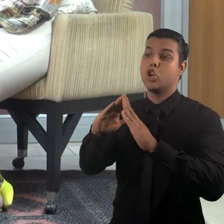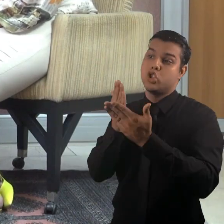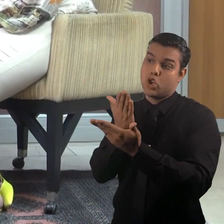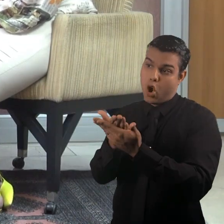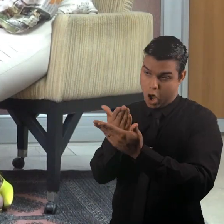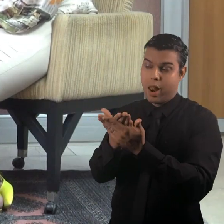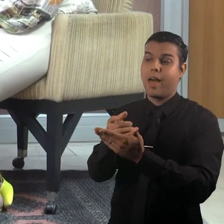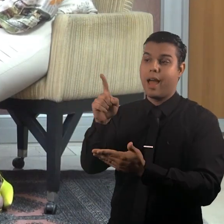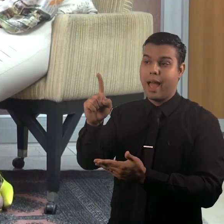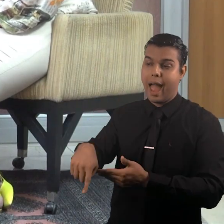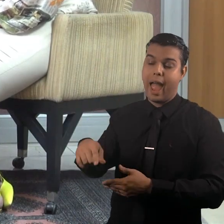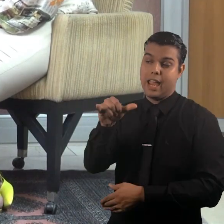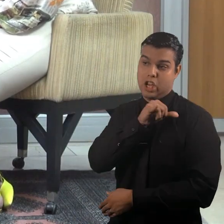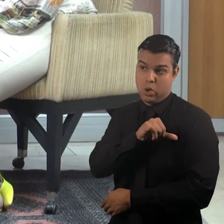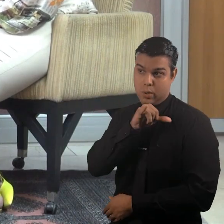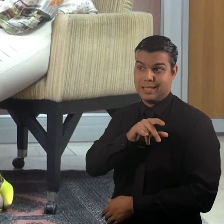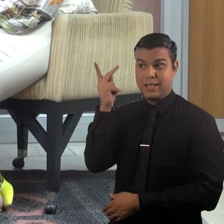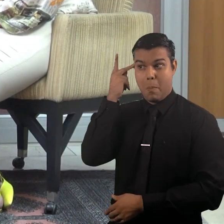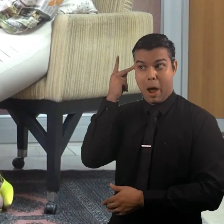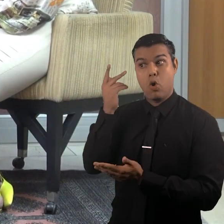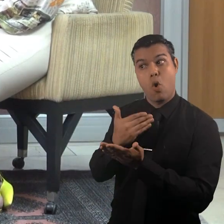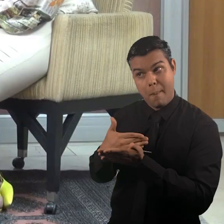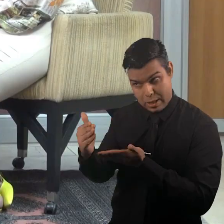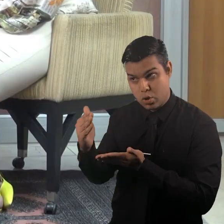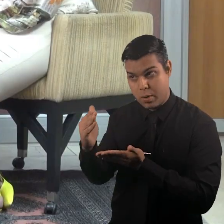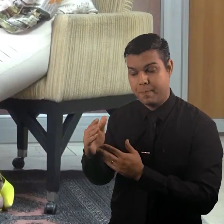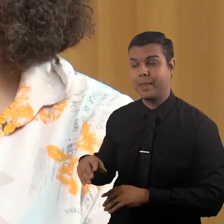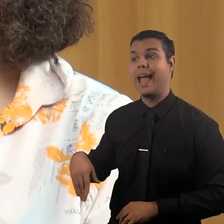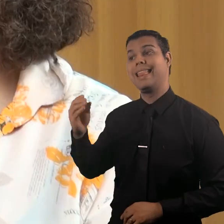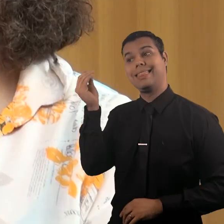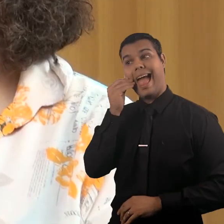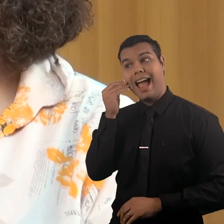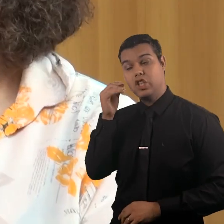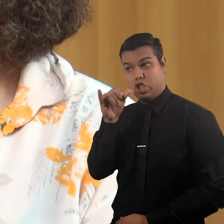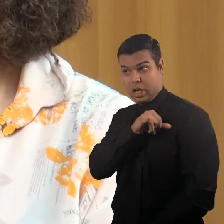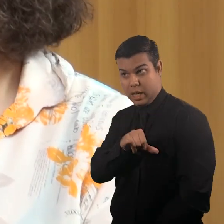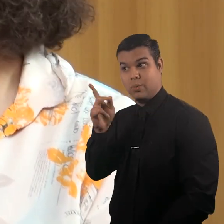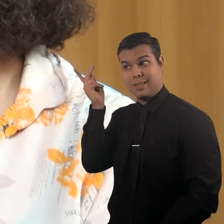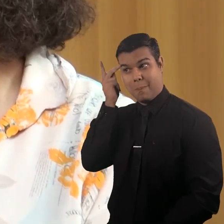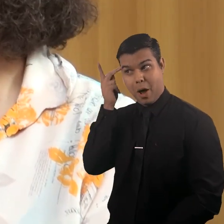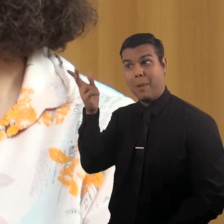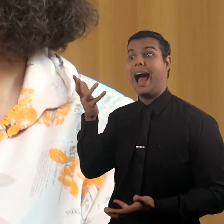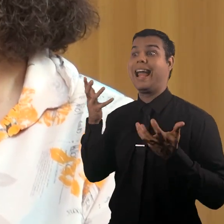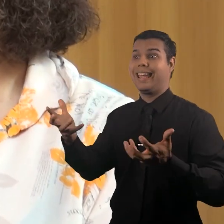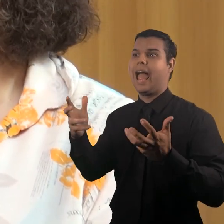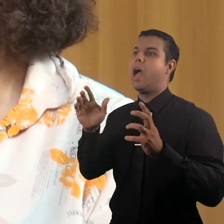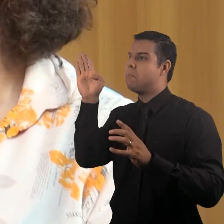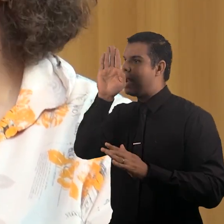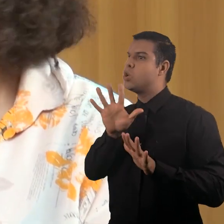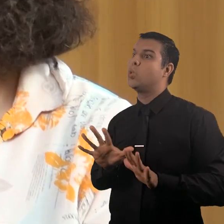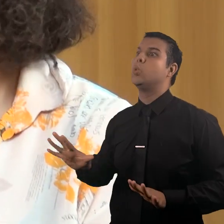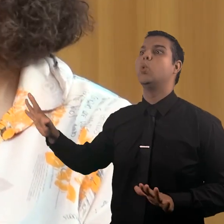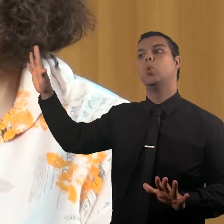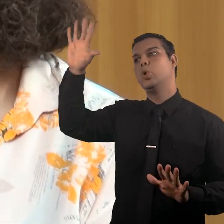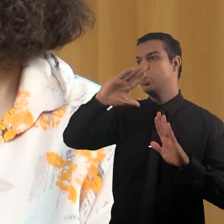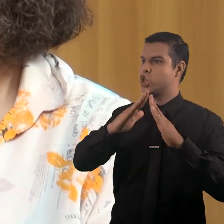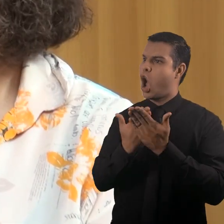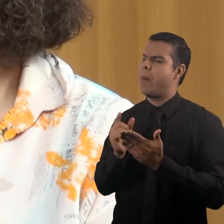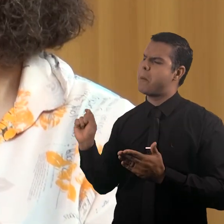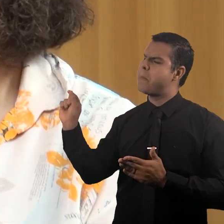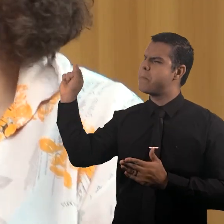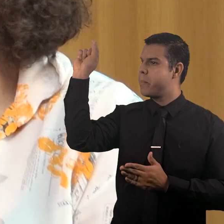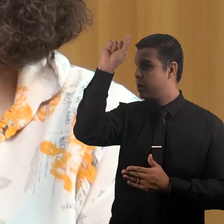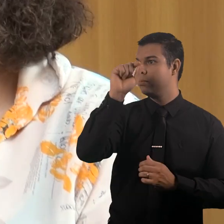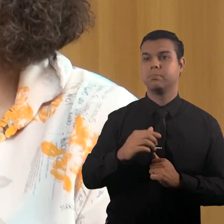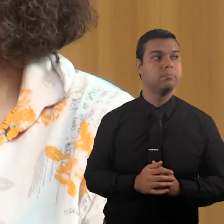no estado, ele já começou um projeto piloto no estado do Rio de Janeiro, em São Paulo. E o teste vai ser Rio e São Paulo, mas a projeção é no Brasil